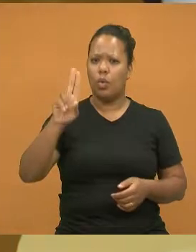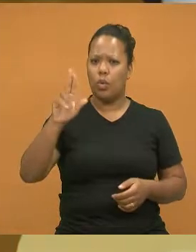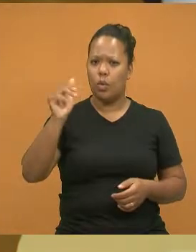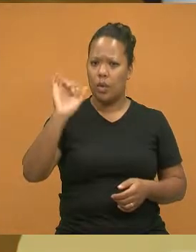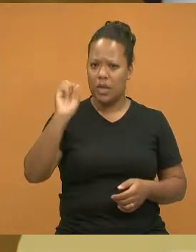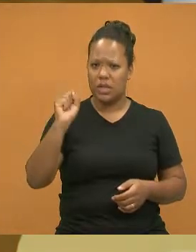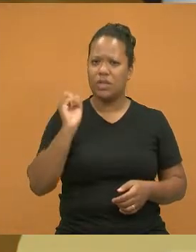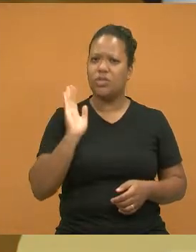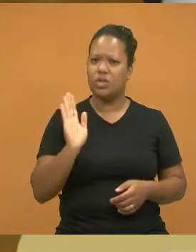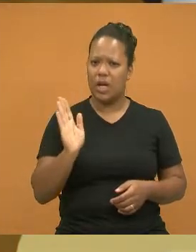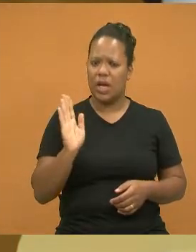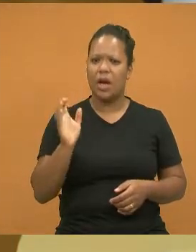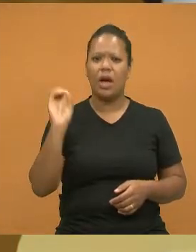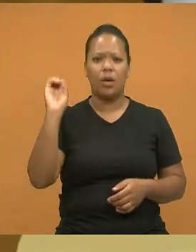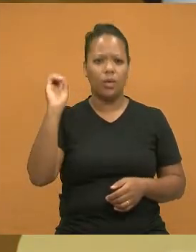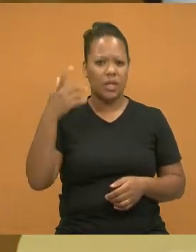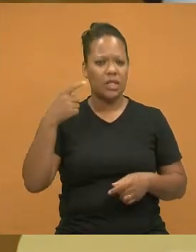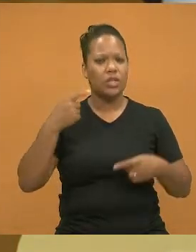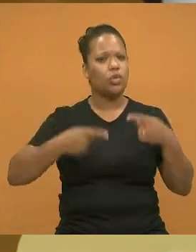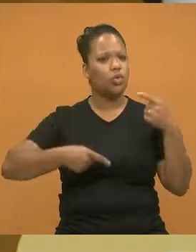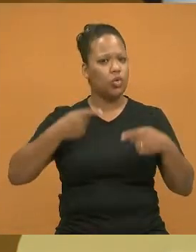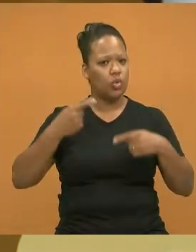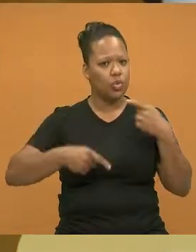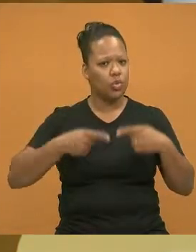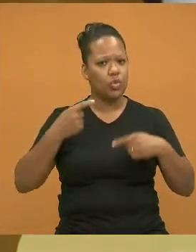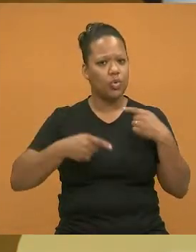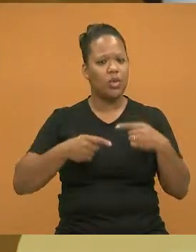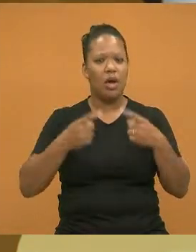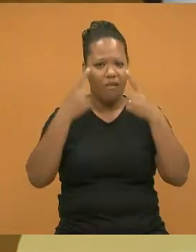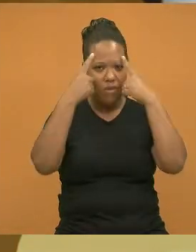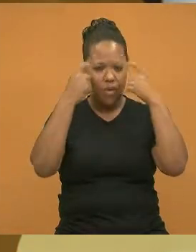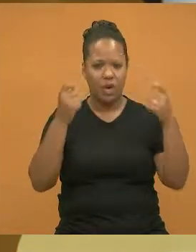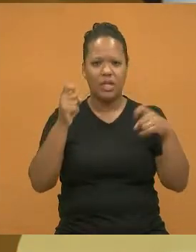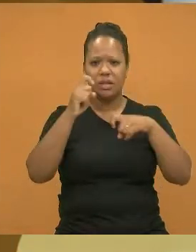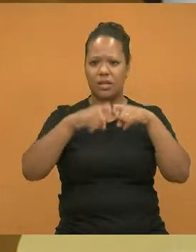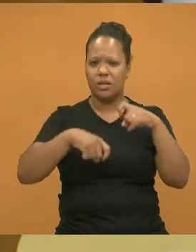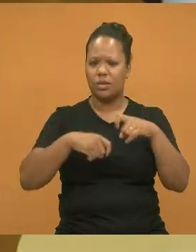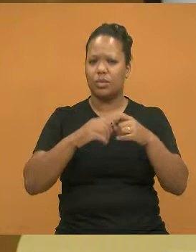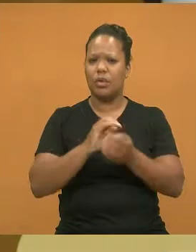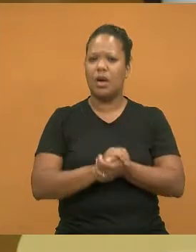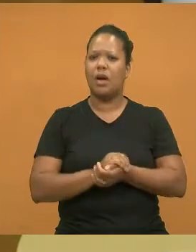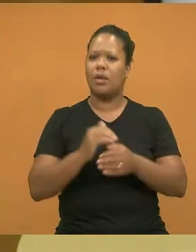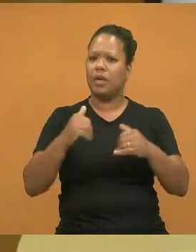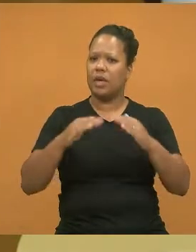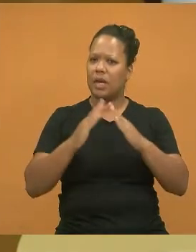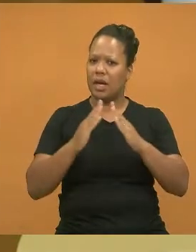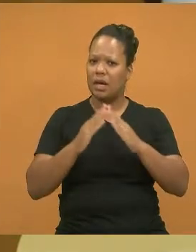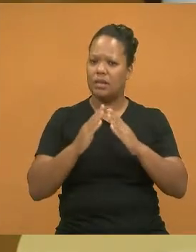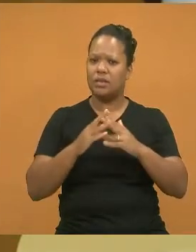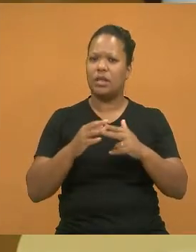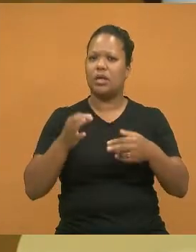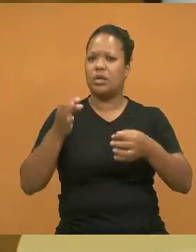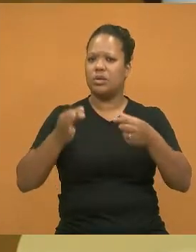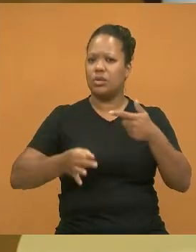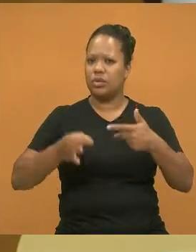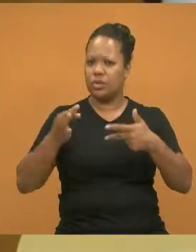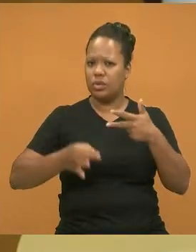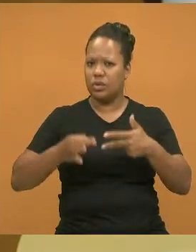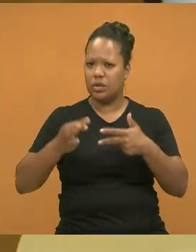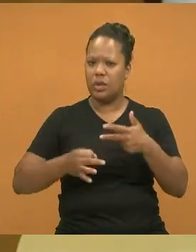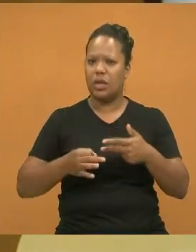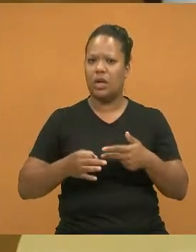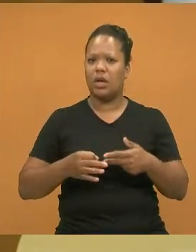Jacareí, a discussão da violência sexual e doméstica, onde tem o judiciário, a promotora, a